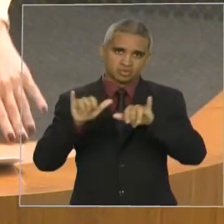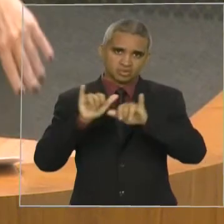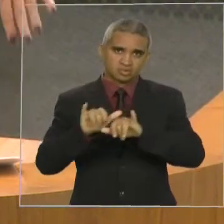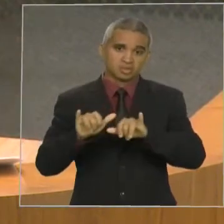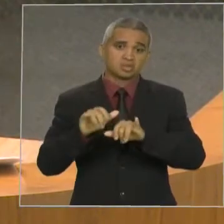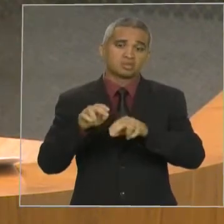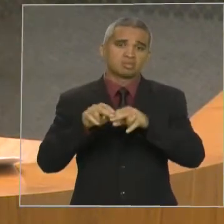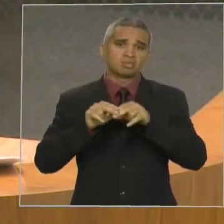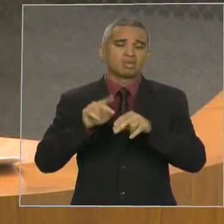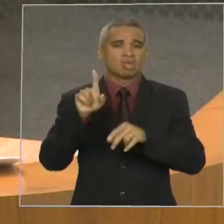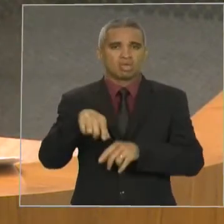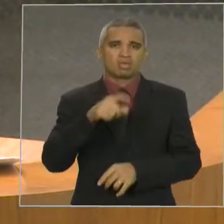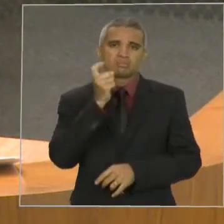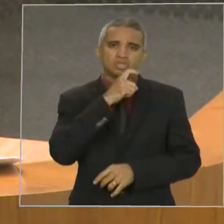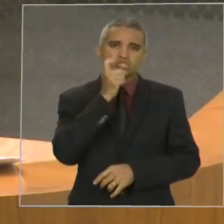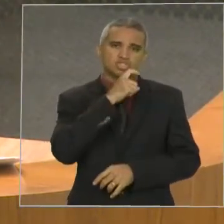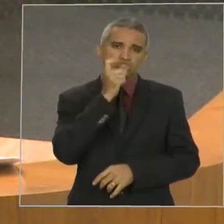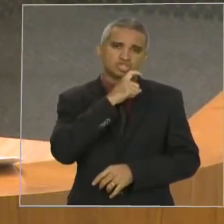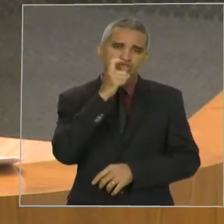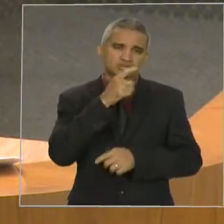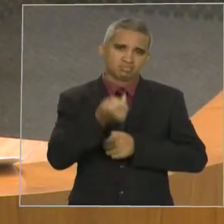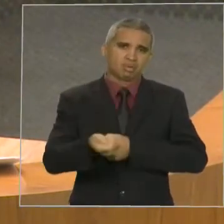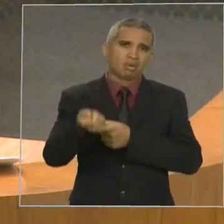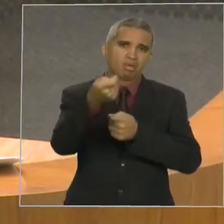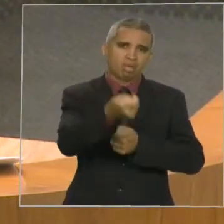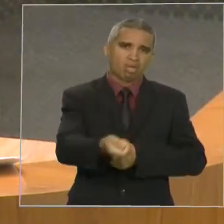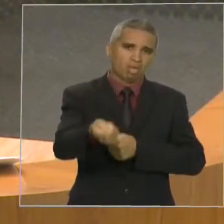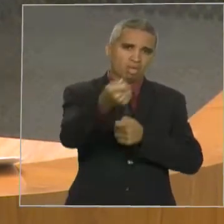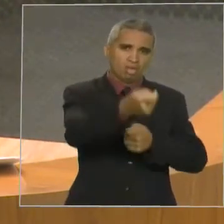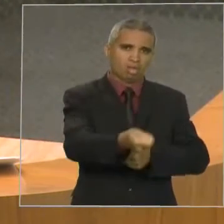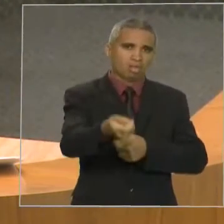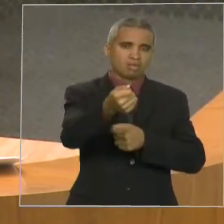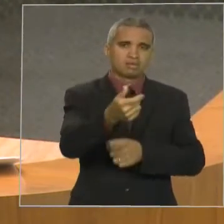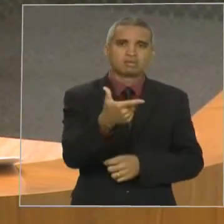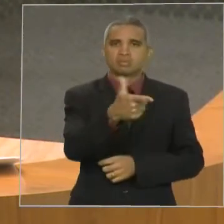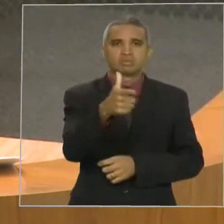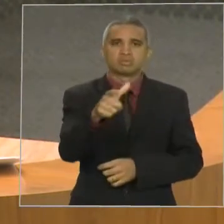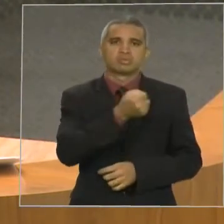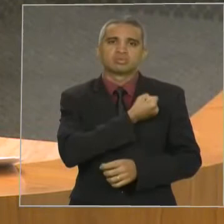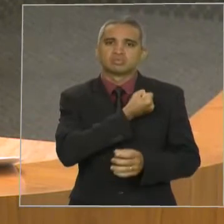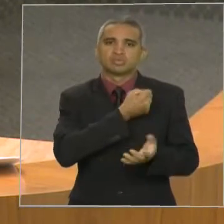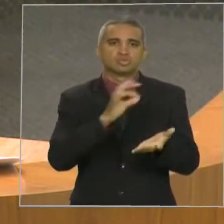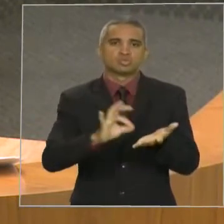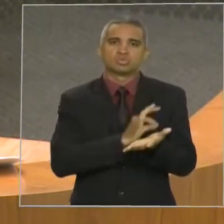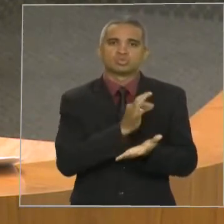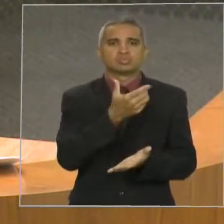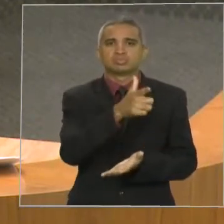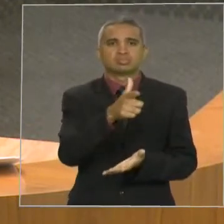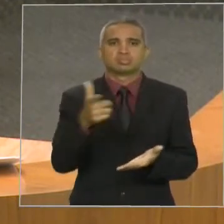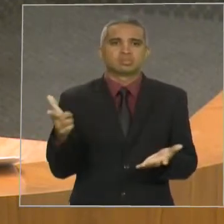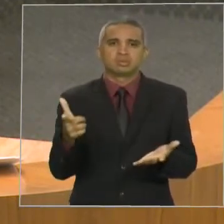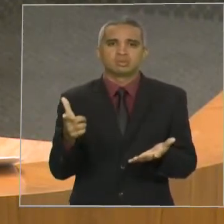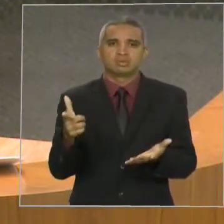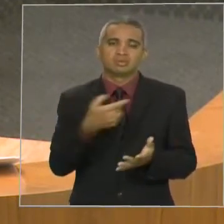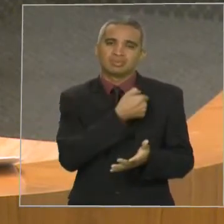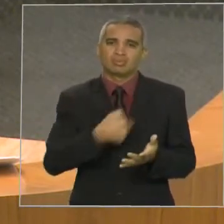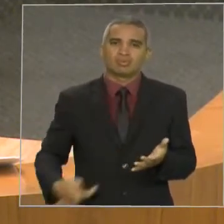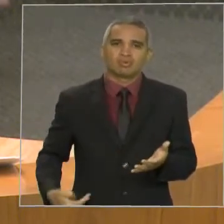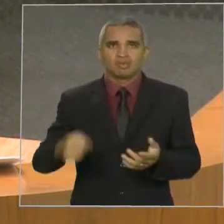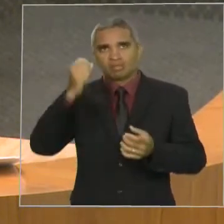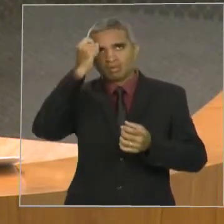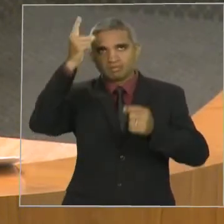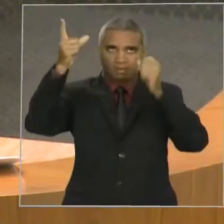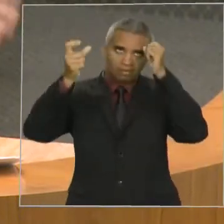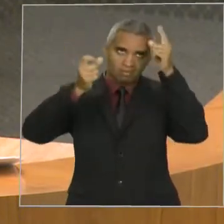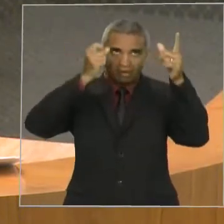seja, aquilo é uma mentirada toda, não tem número de contrato, não tem nada, eles inventam, eles criam